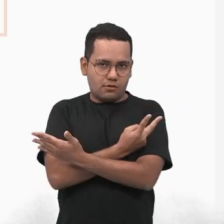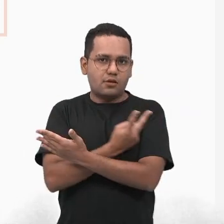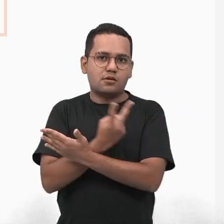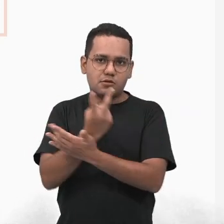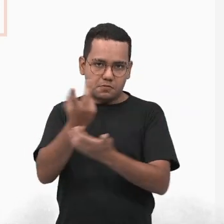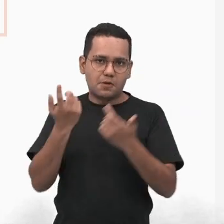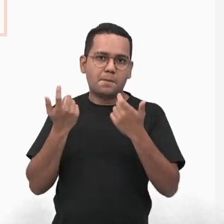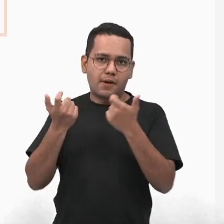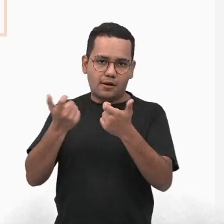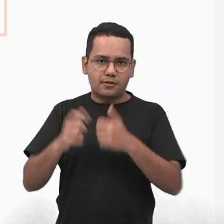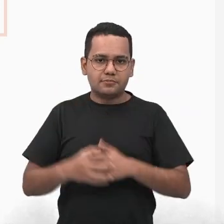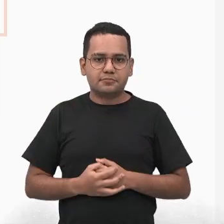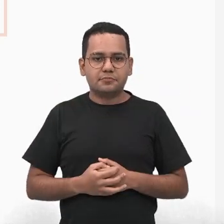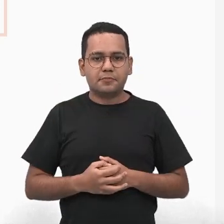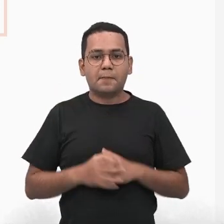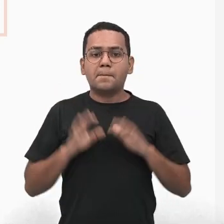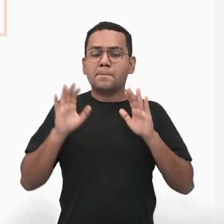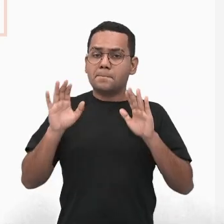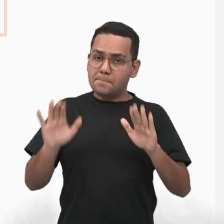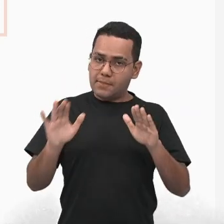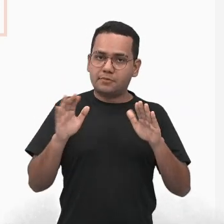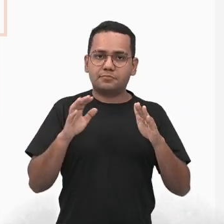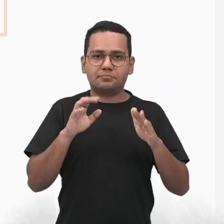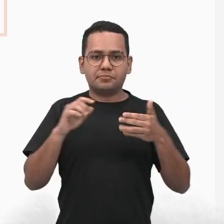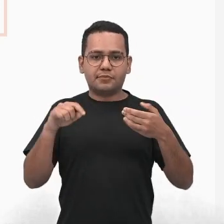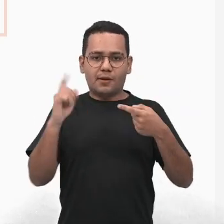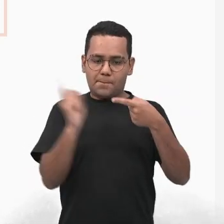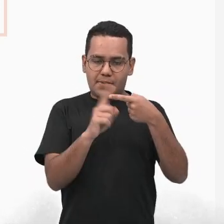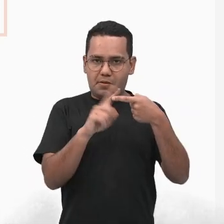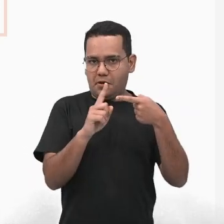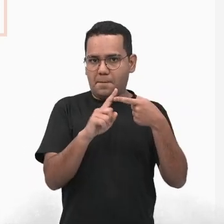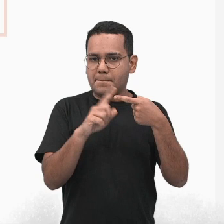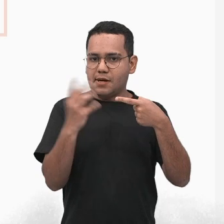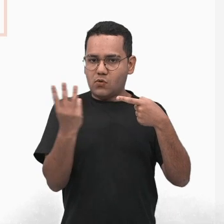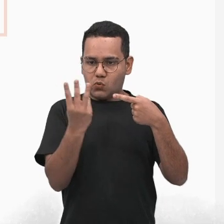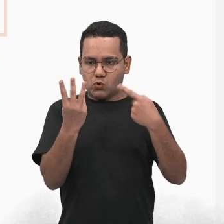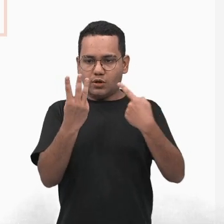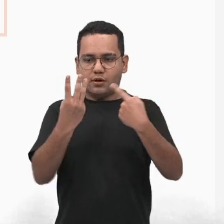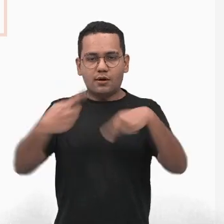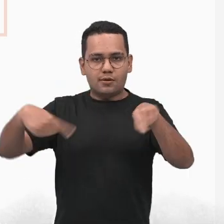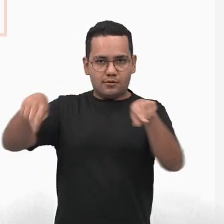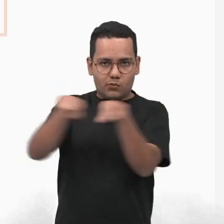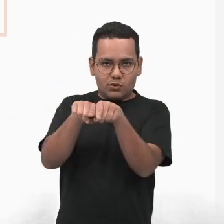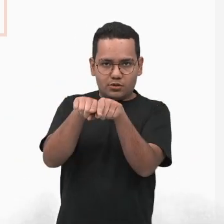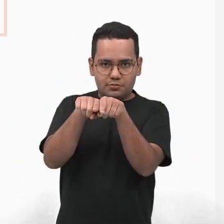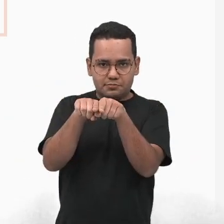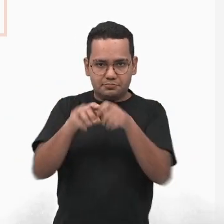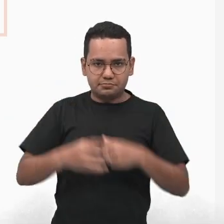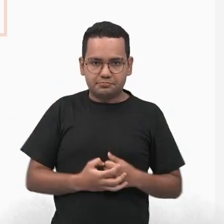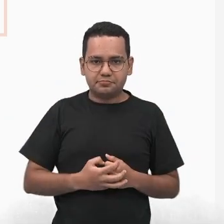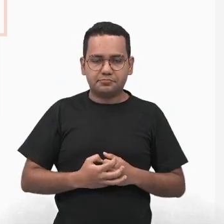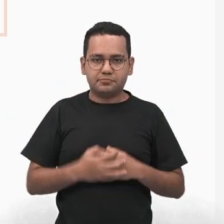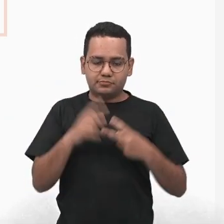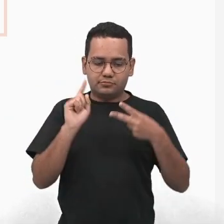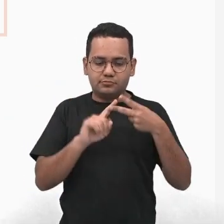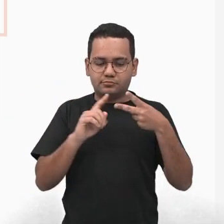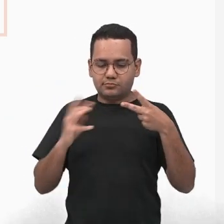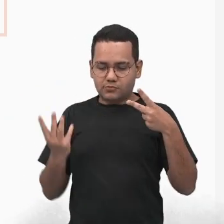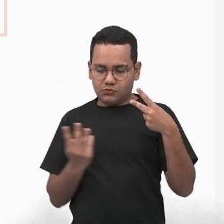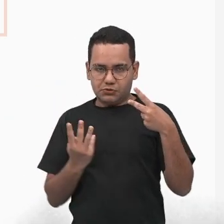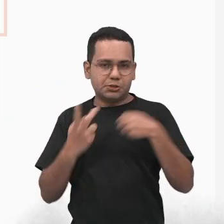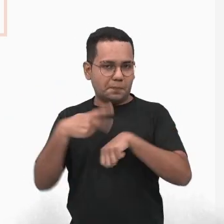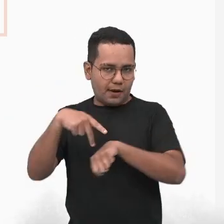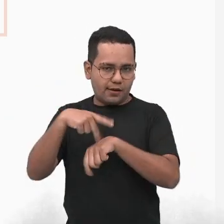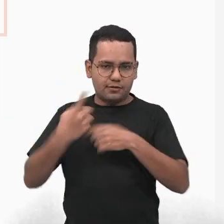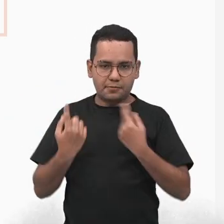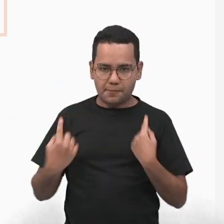que a Alemanha está unida com o Império Austro-Húngaro e também com a Itália. A Inglaterra está unida com